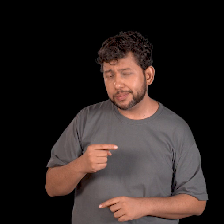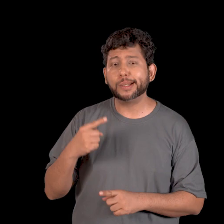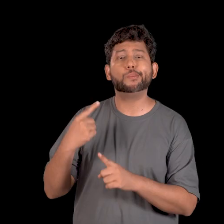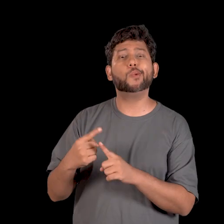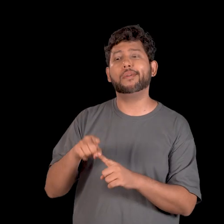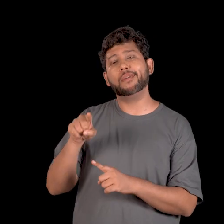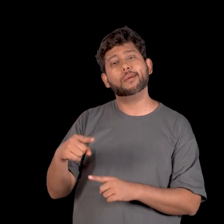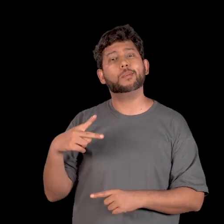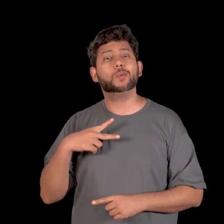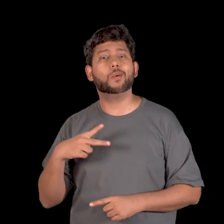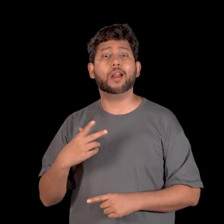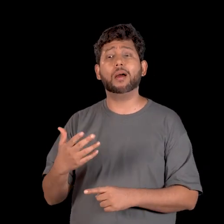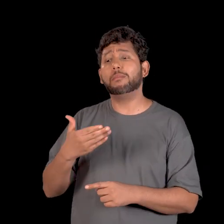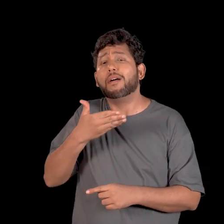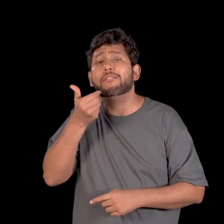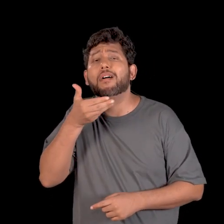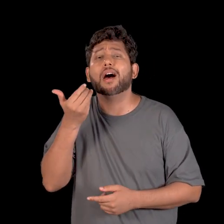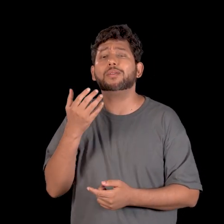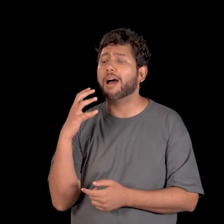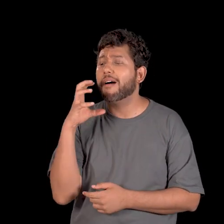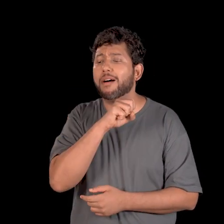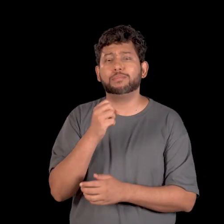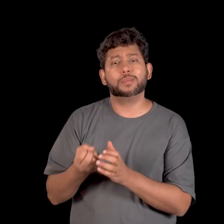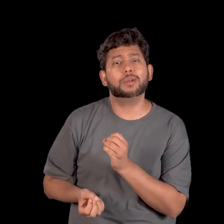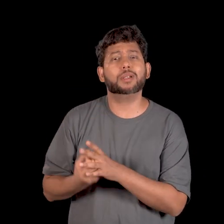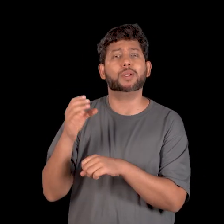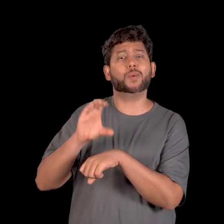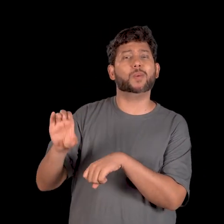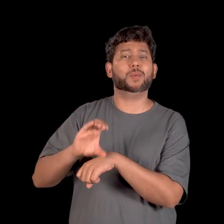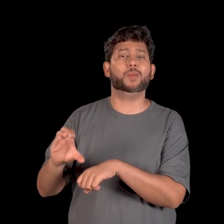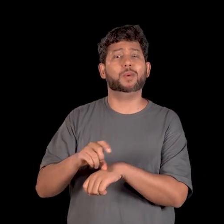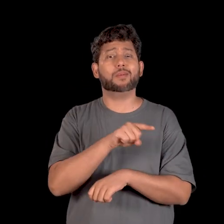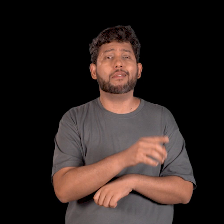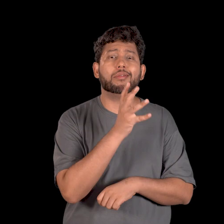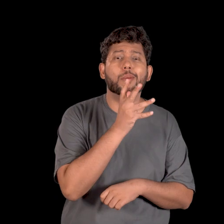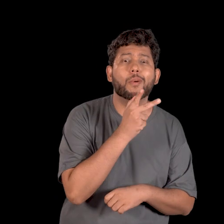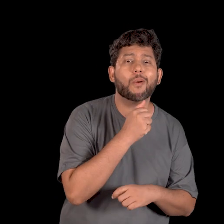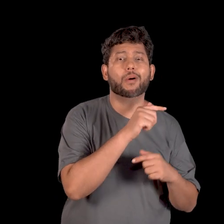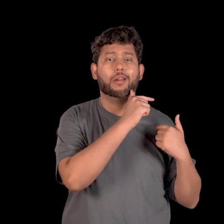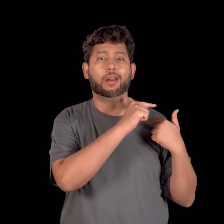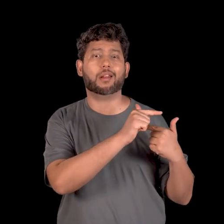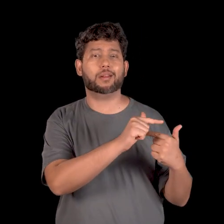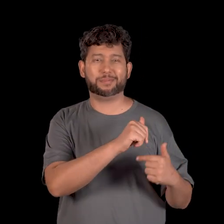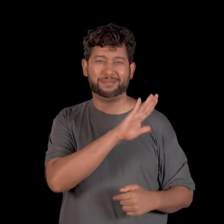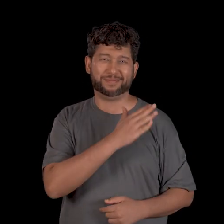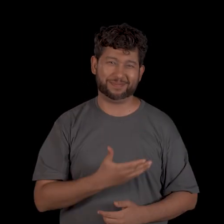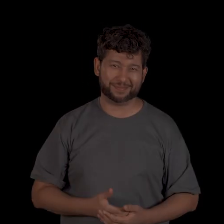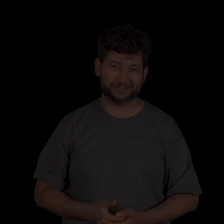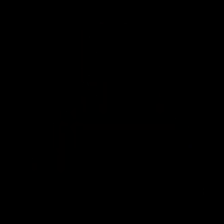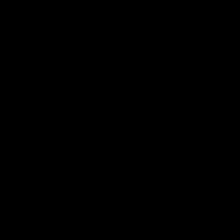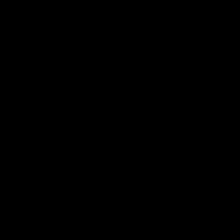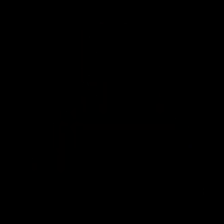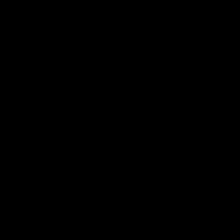públicas. A explicação é simples, pois essas entidades costumam ter mais flexibilidade e rapidez para se adaptar às